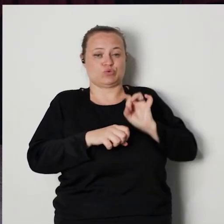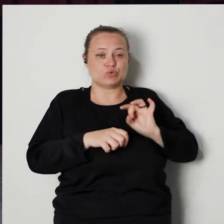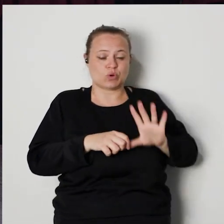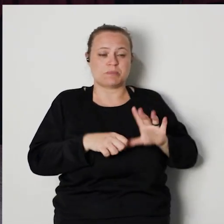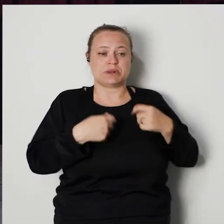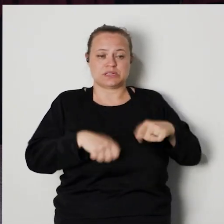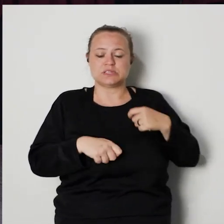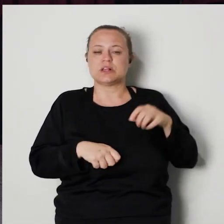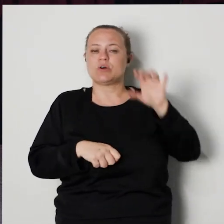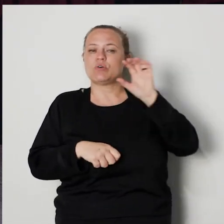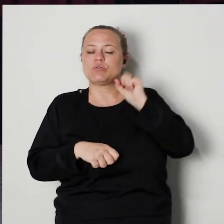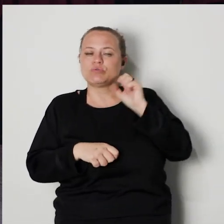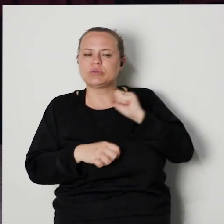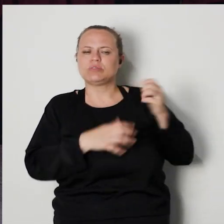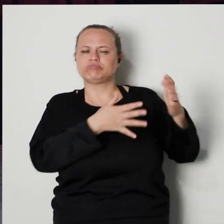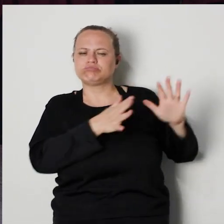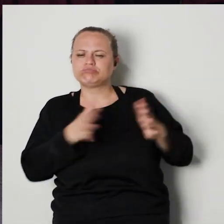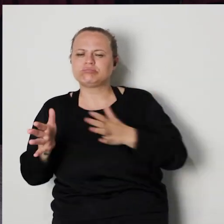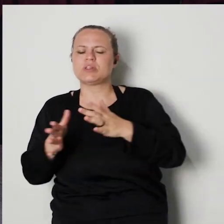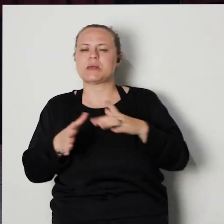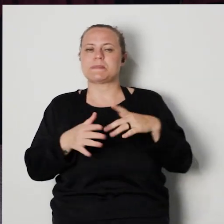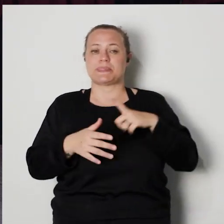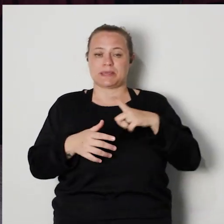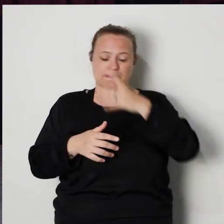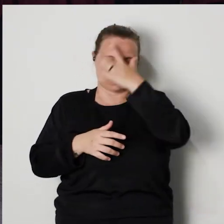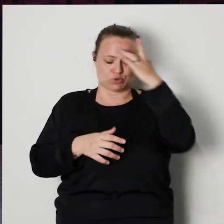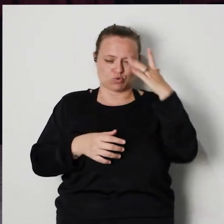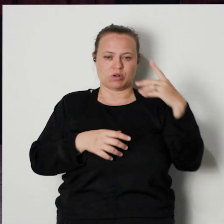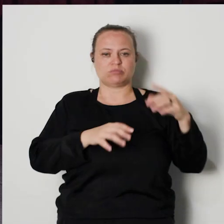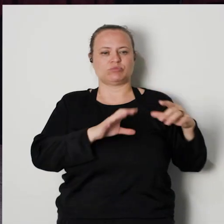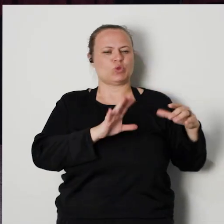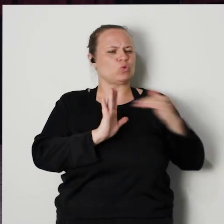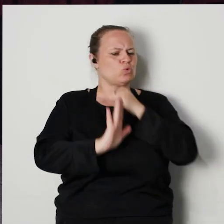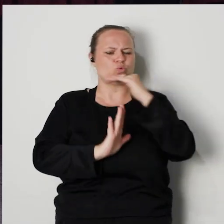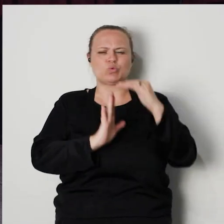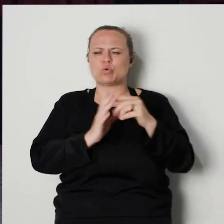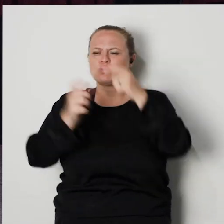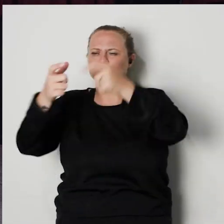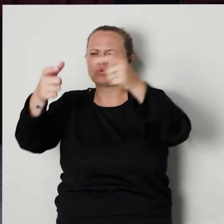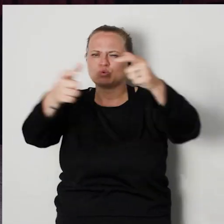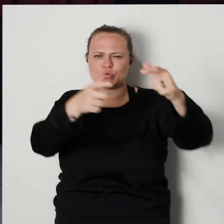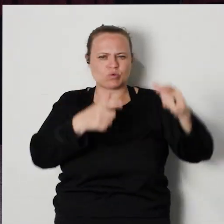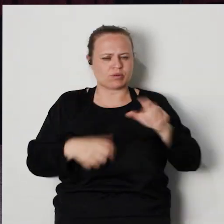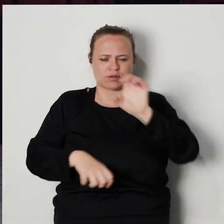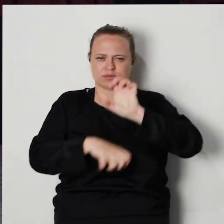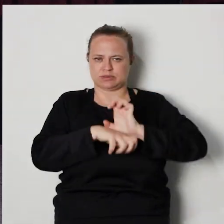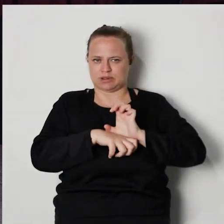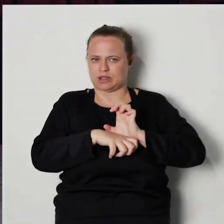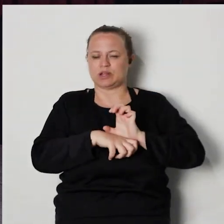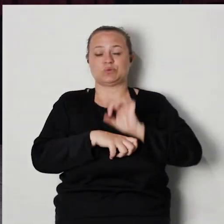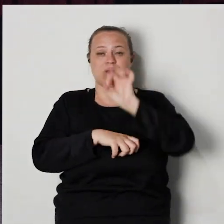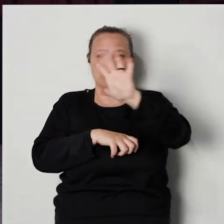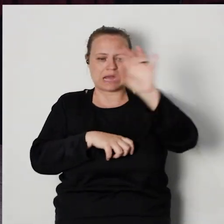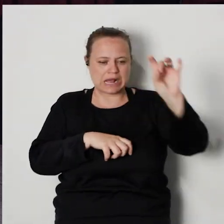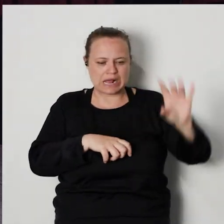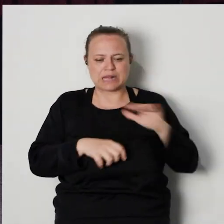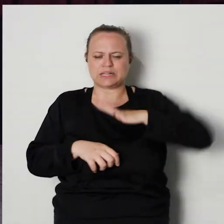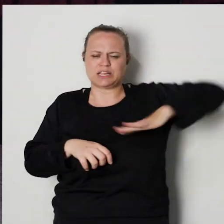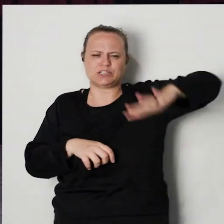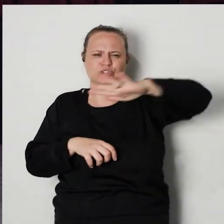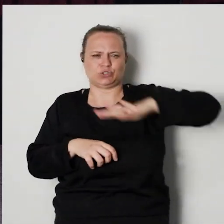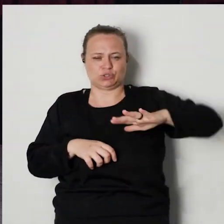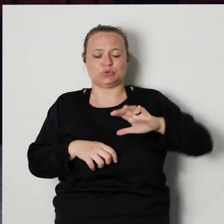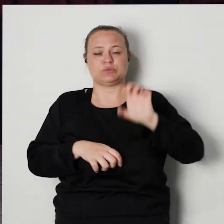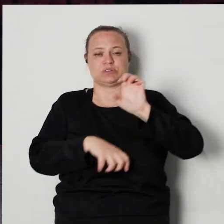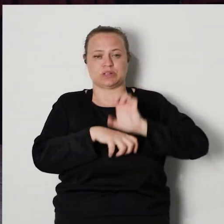ou seja, um plano estadual não poderia ser feito na capital, um plano estadual teria que ser feito né, com escuta e organização